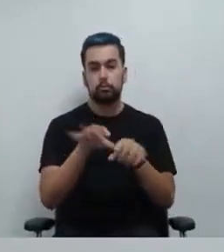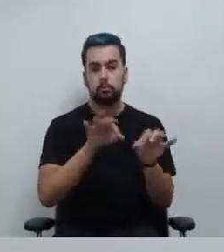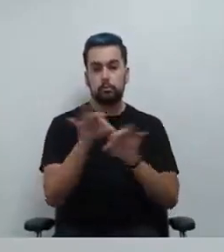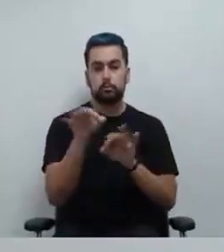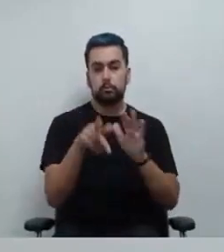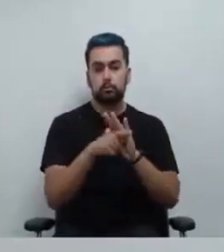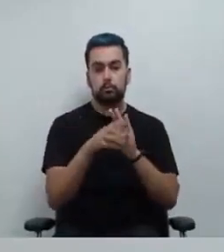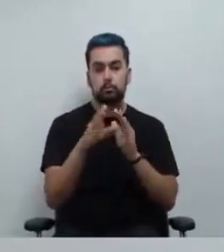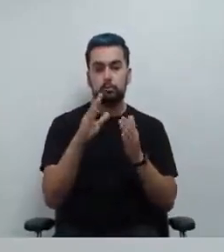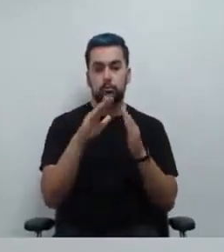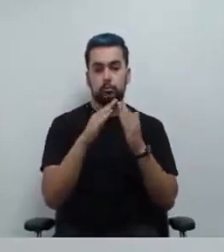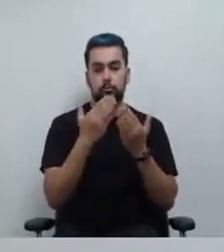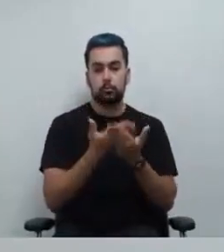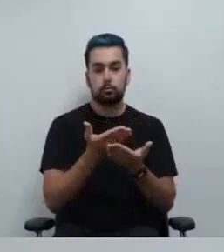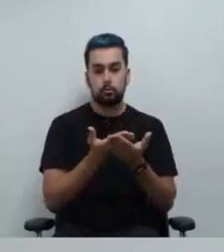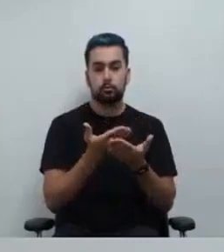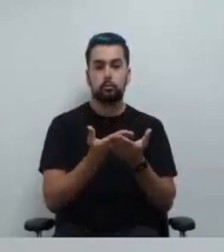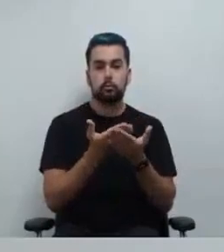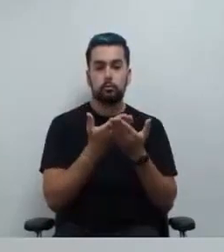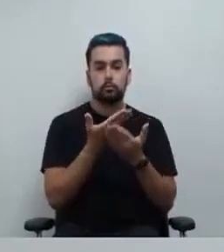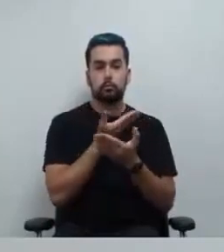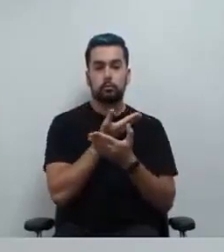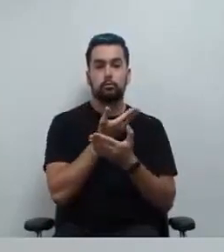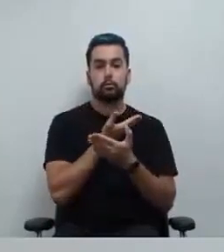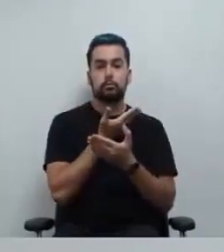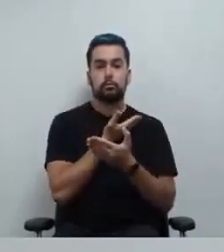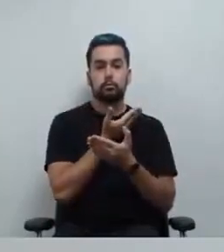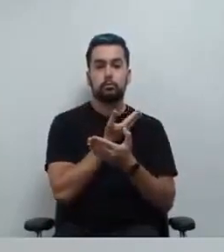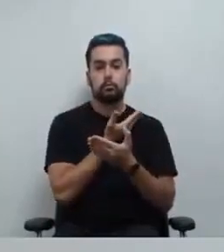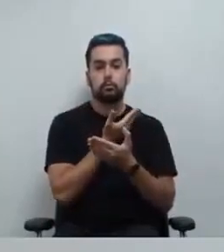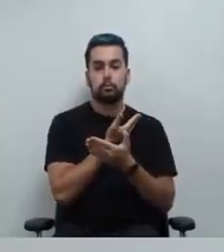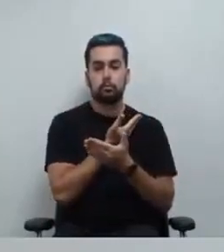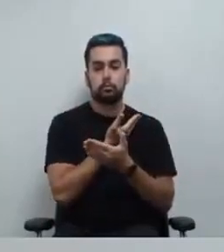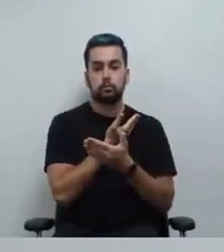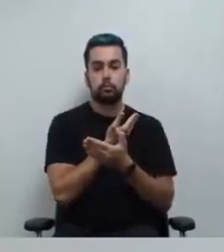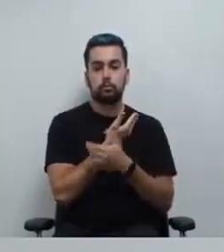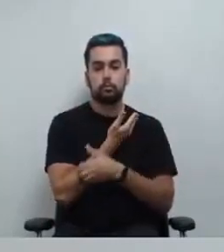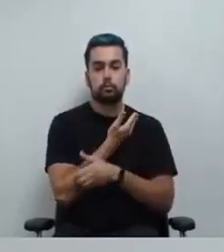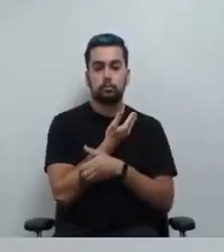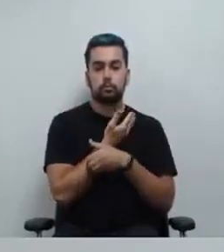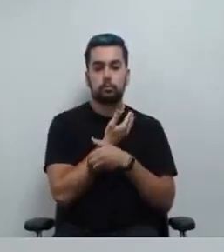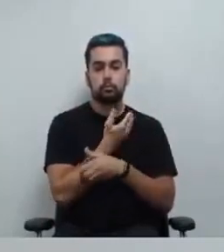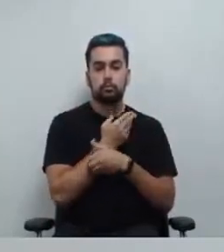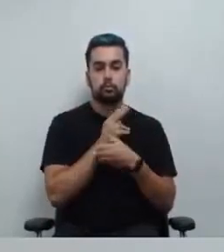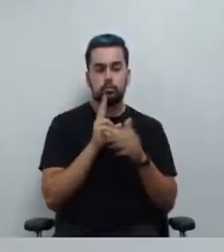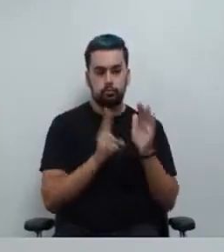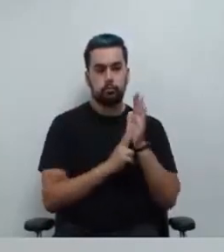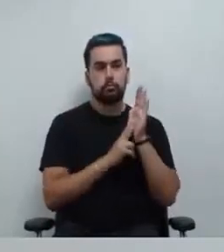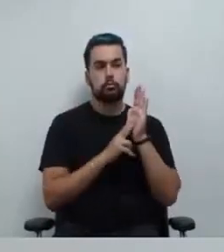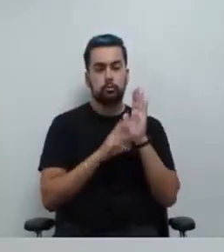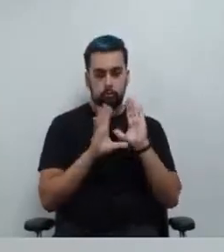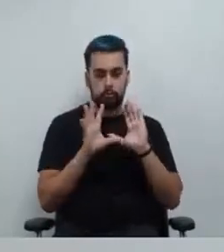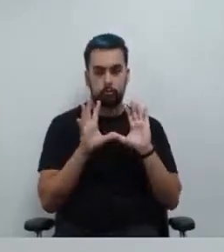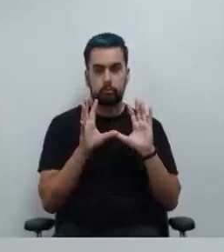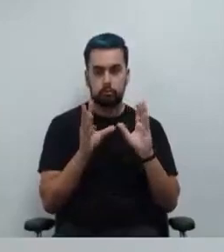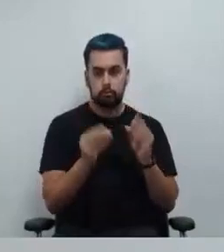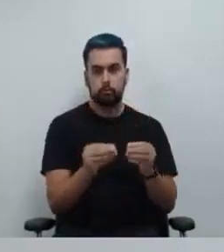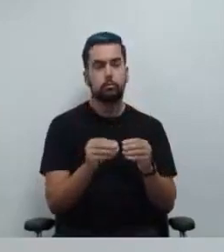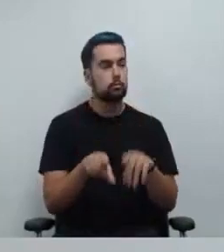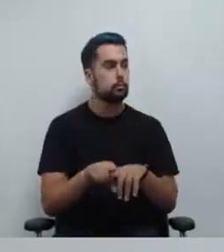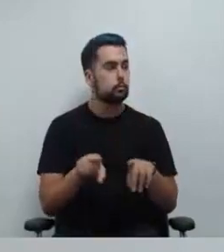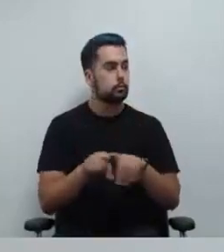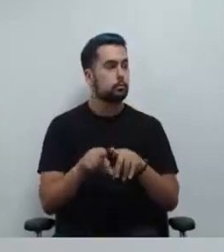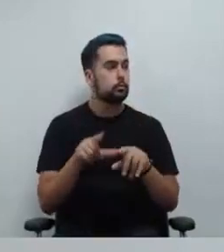escola, que os colegas sejam, conforme sejam empossados e iniciem